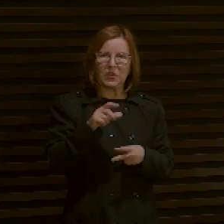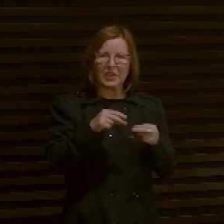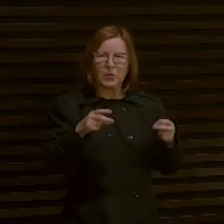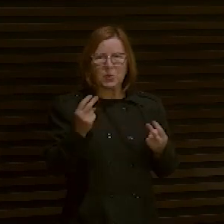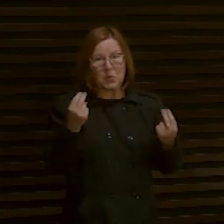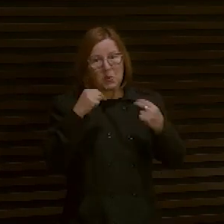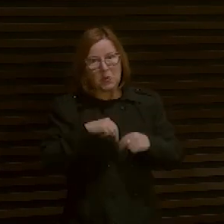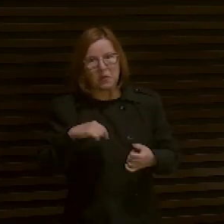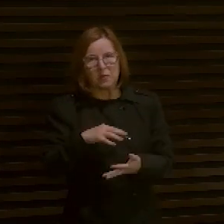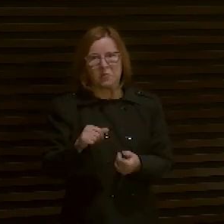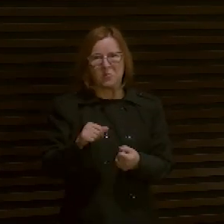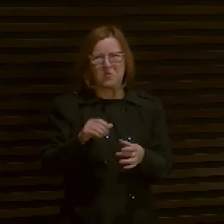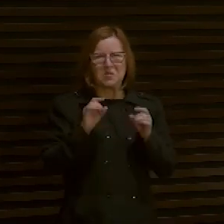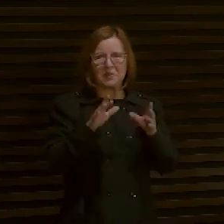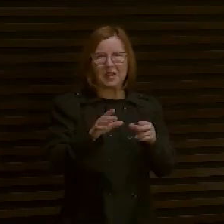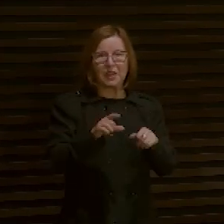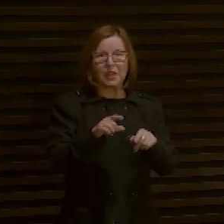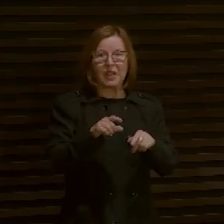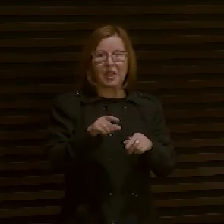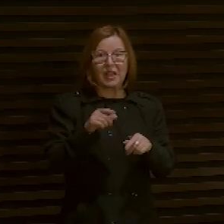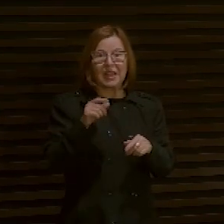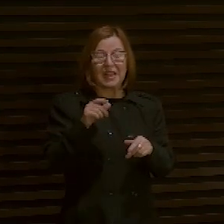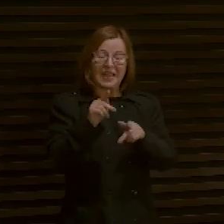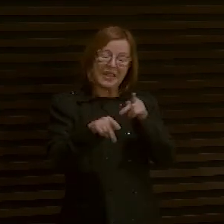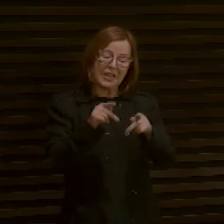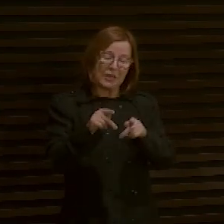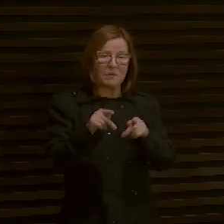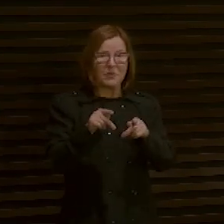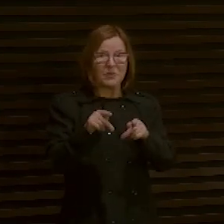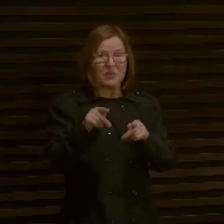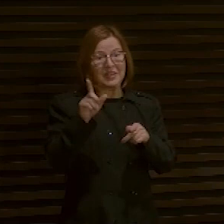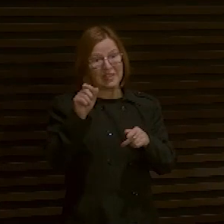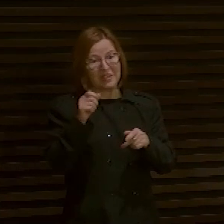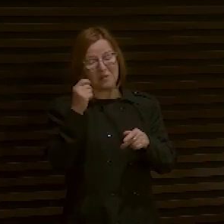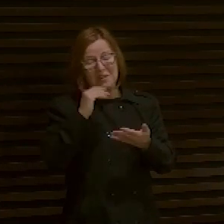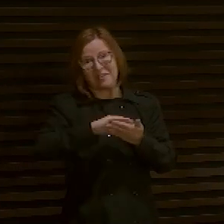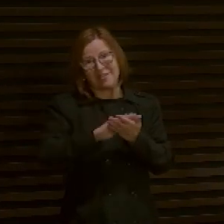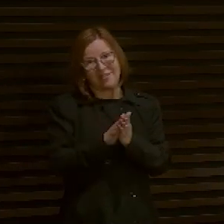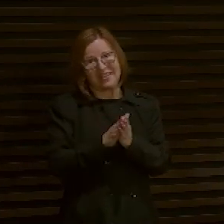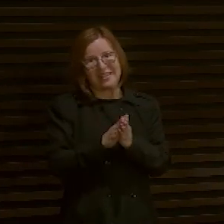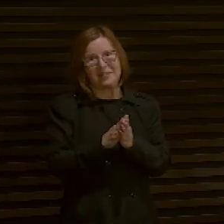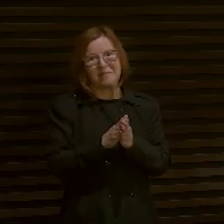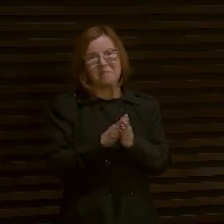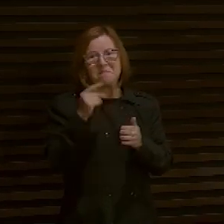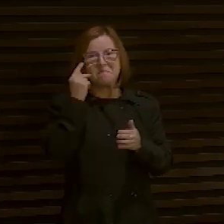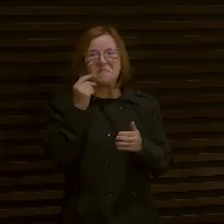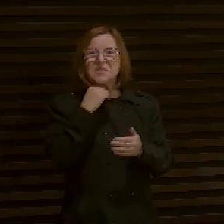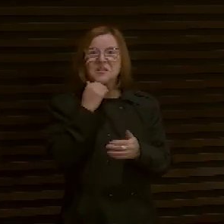não são, para reduzir a nada as que são, a fim de que ninguém se glorie na presença de Deus.